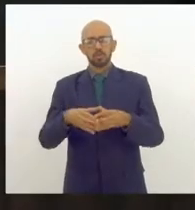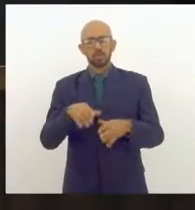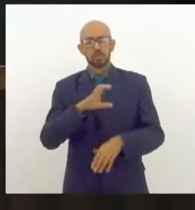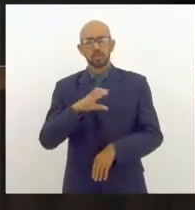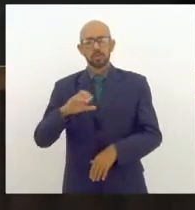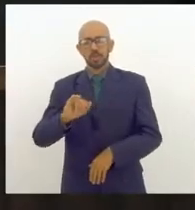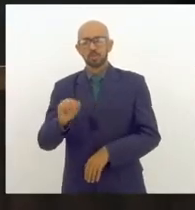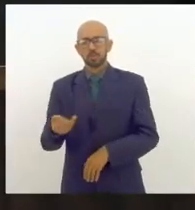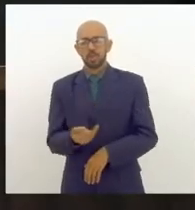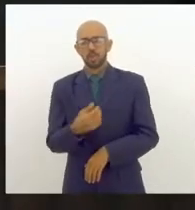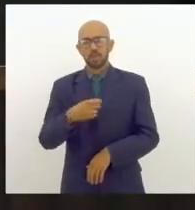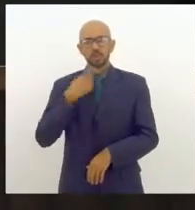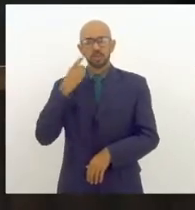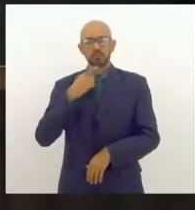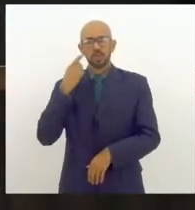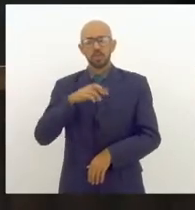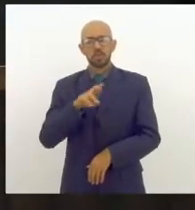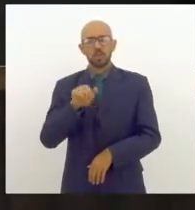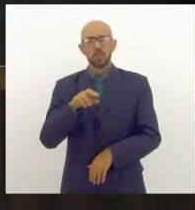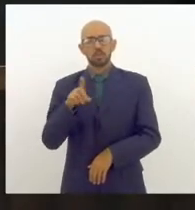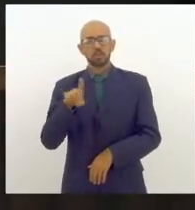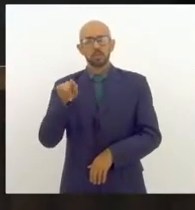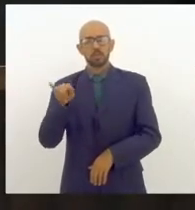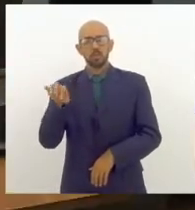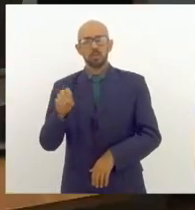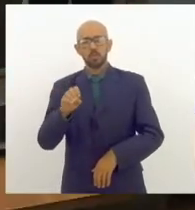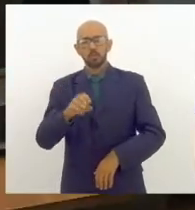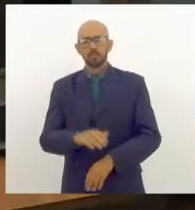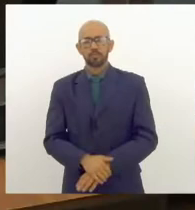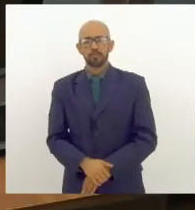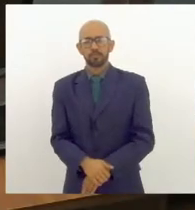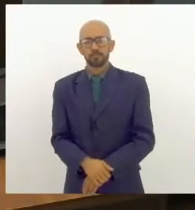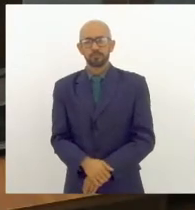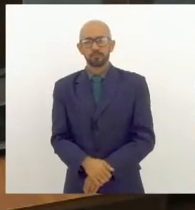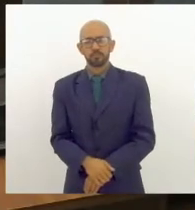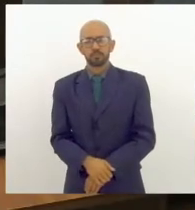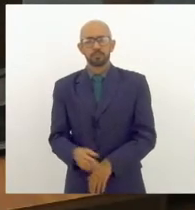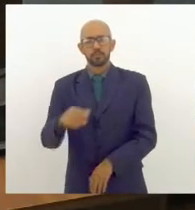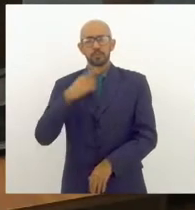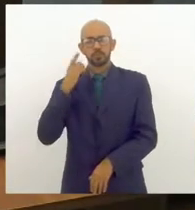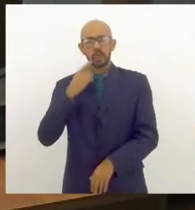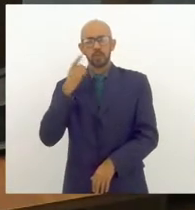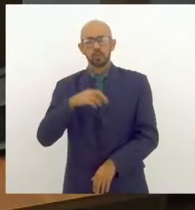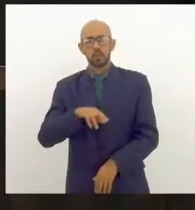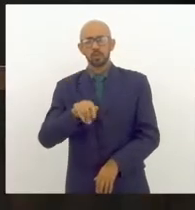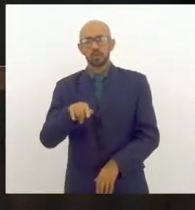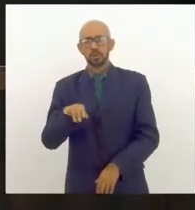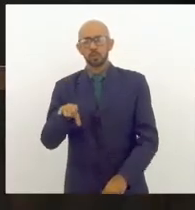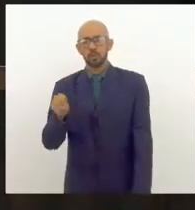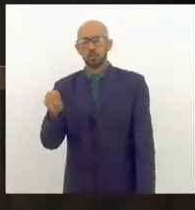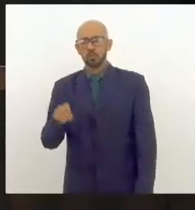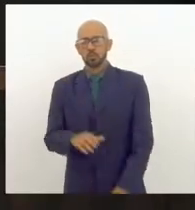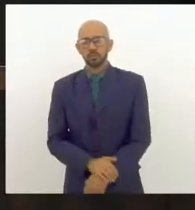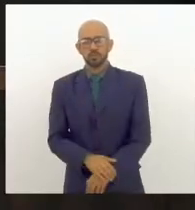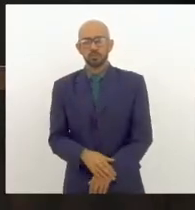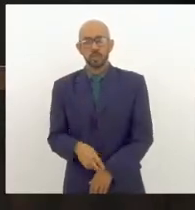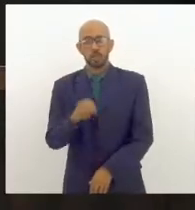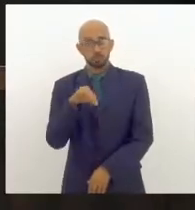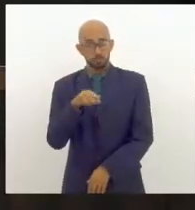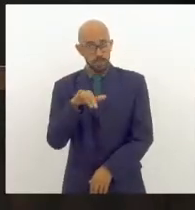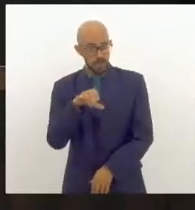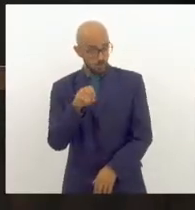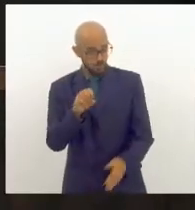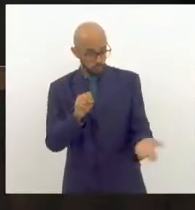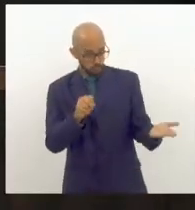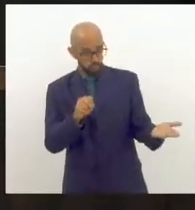Justiça, deputado Rodrigo Bacelar. Deputado Rodrigo Bacelar. Deputado Marcos Miller.